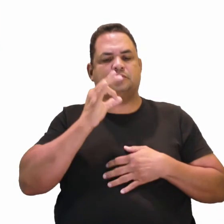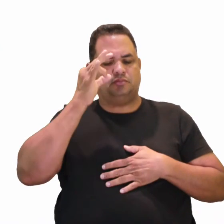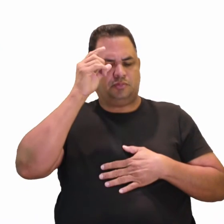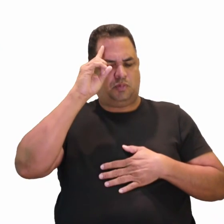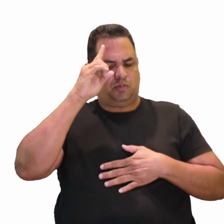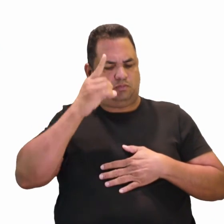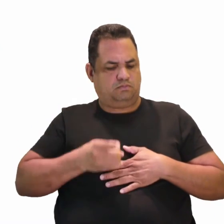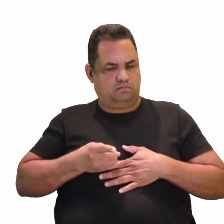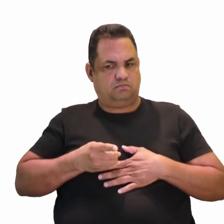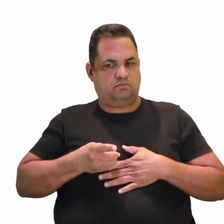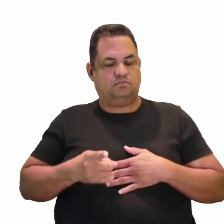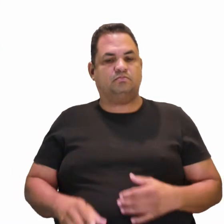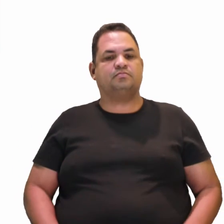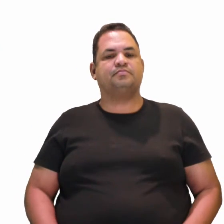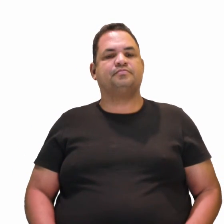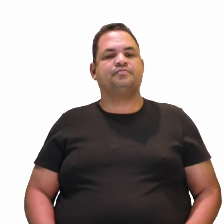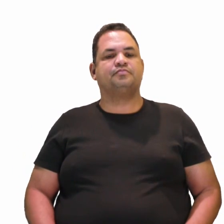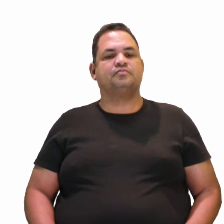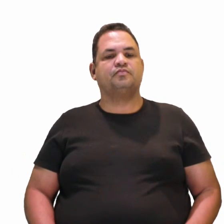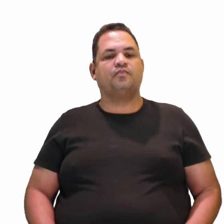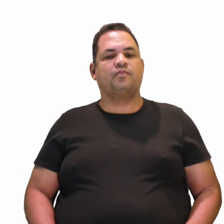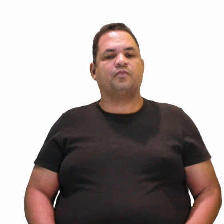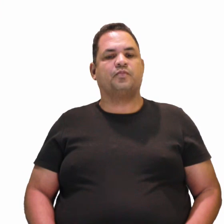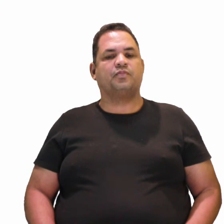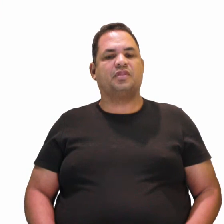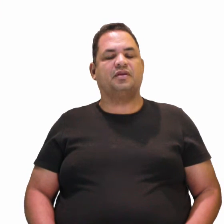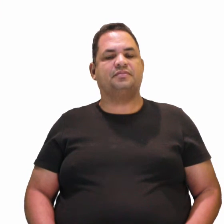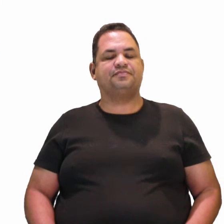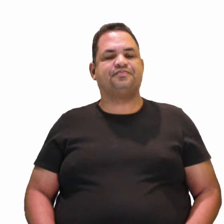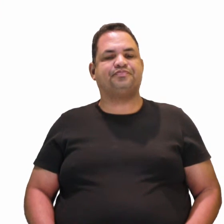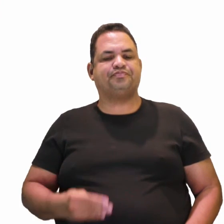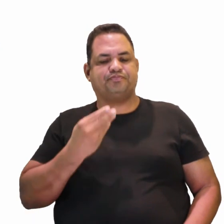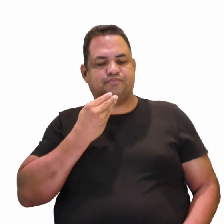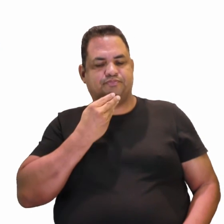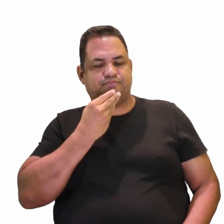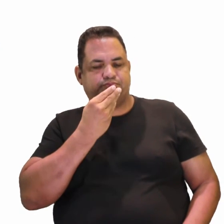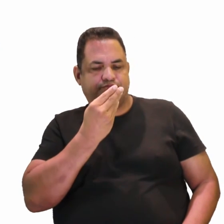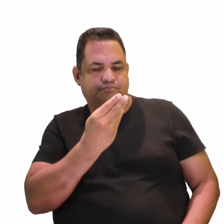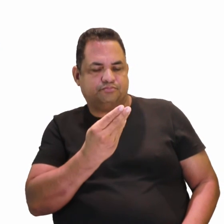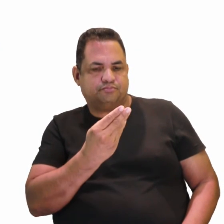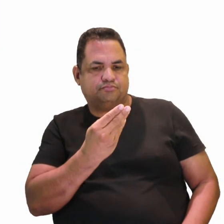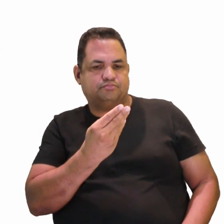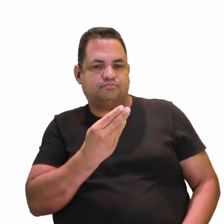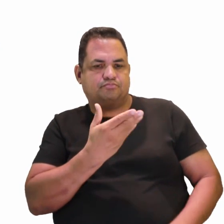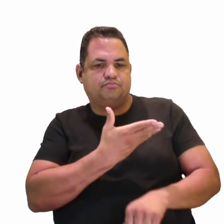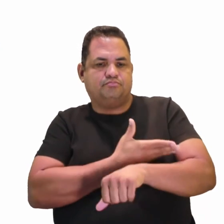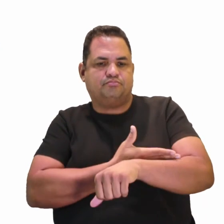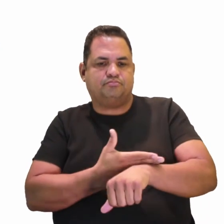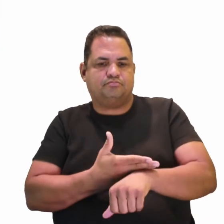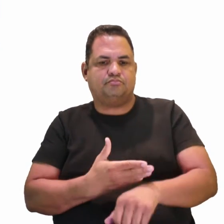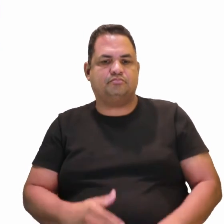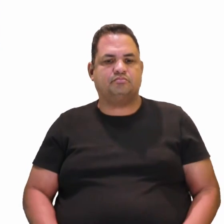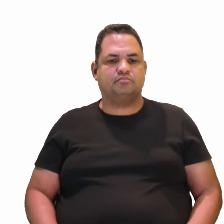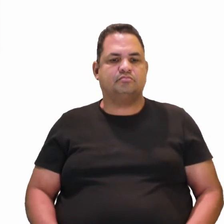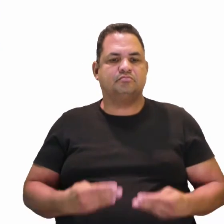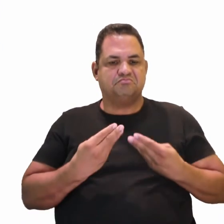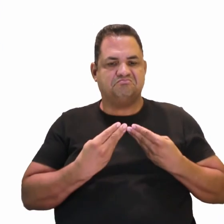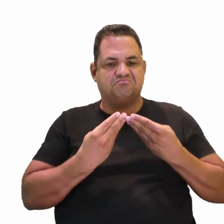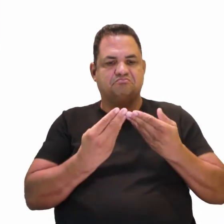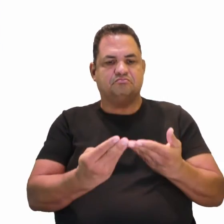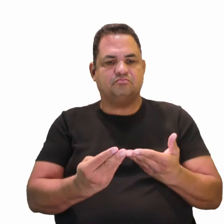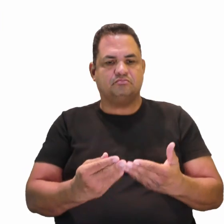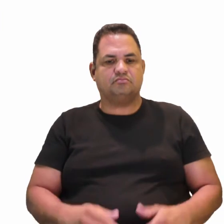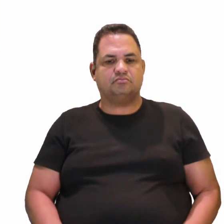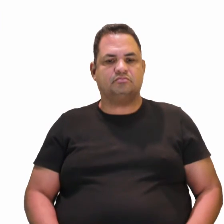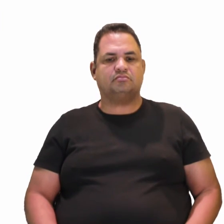ordem. A polite request, um pedido educado. An offer, uma